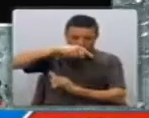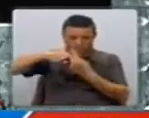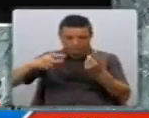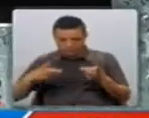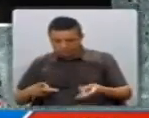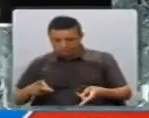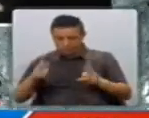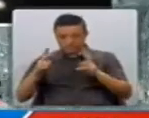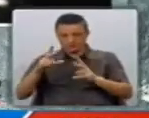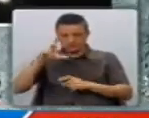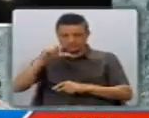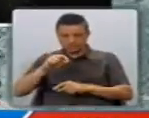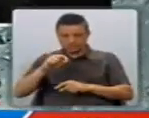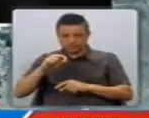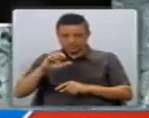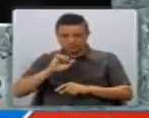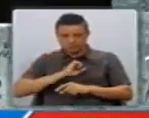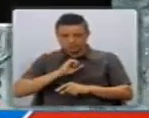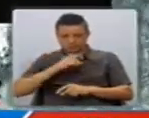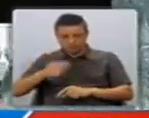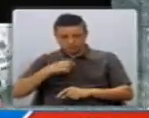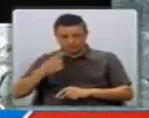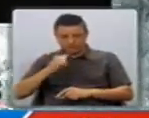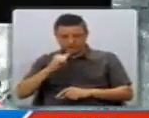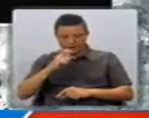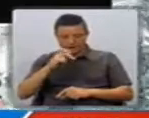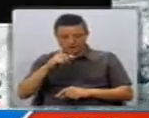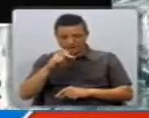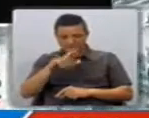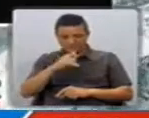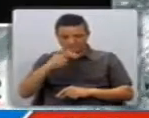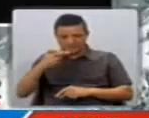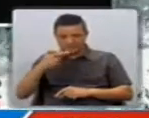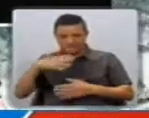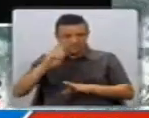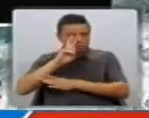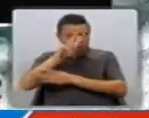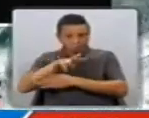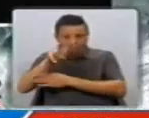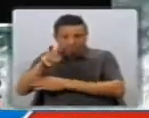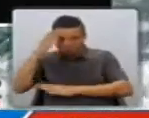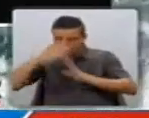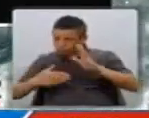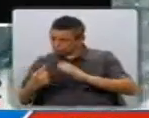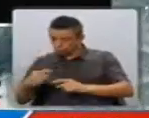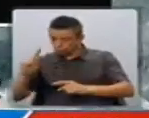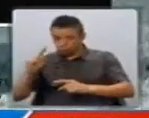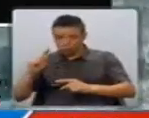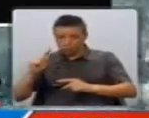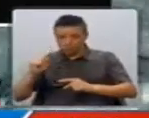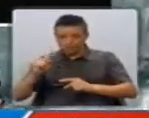livre à volta da nossa própria galáxia, algo que observacionalmente não acontece. Ora, este